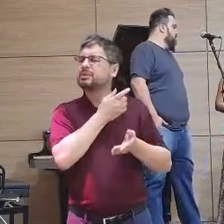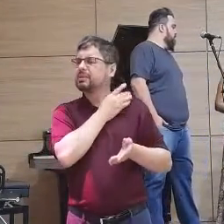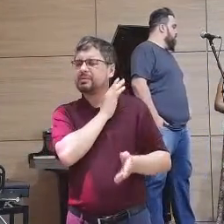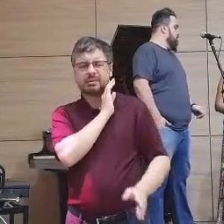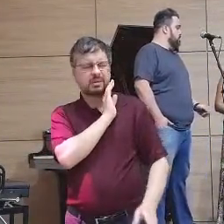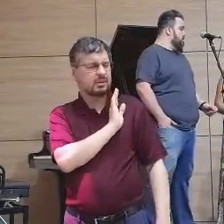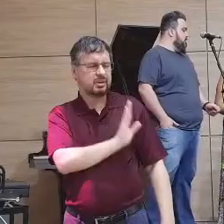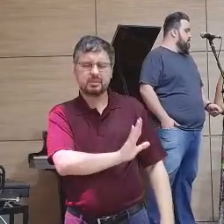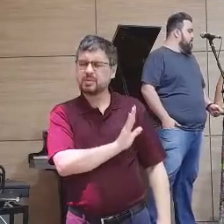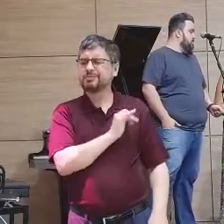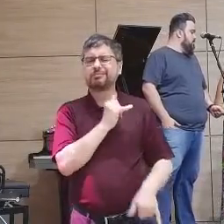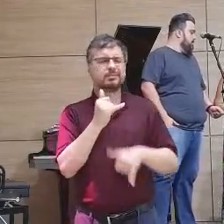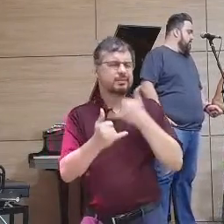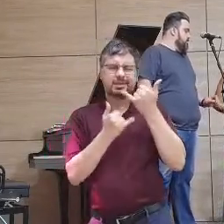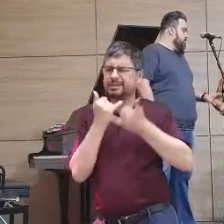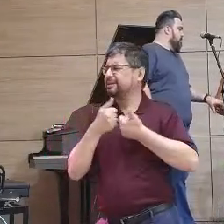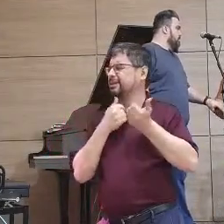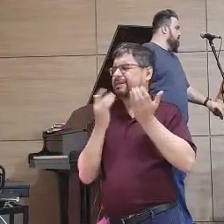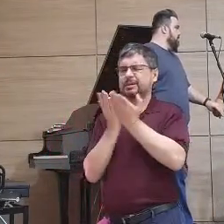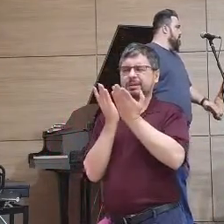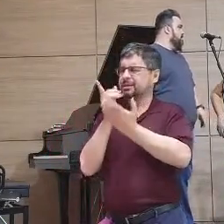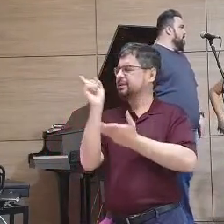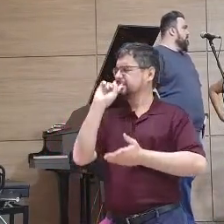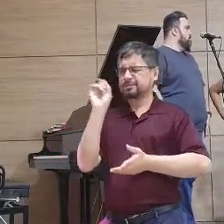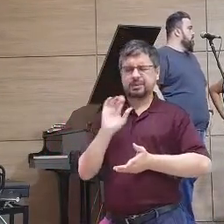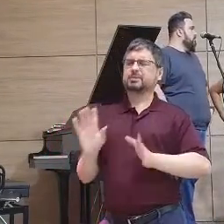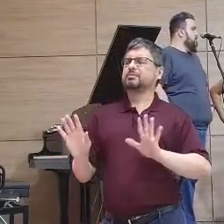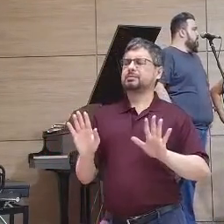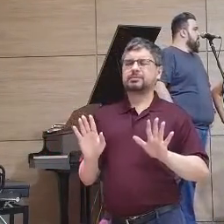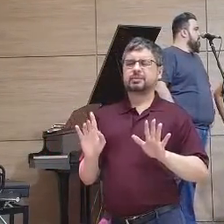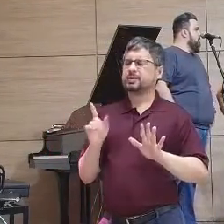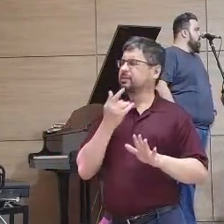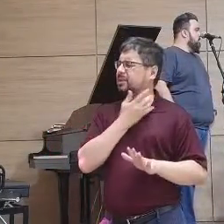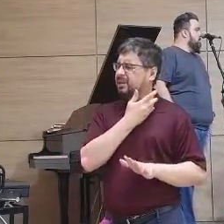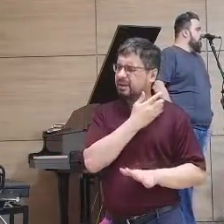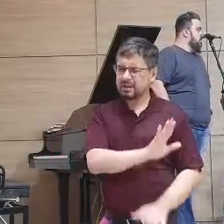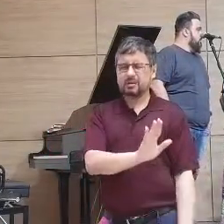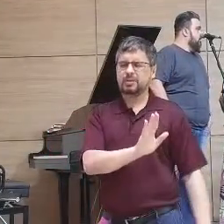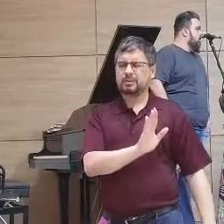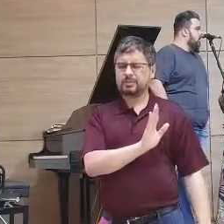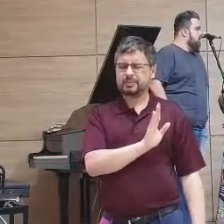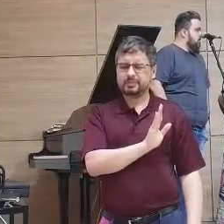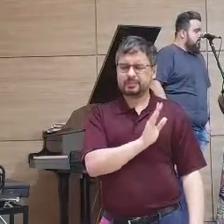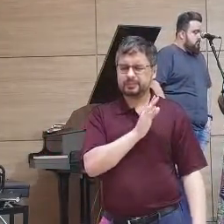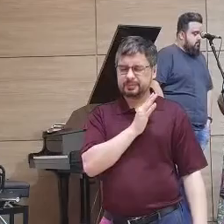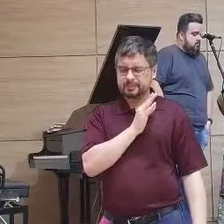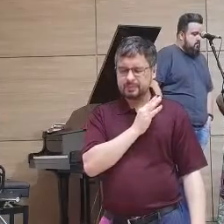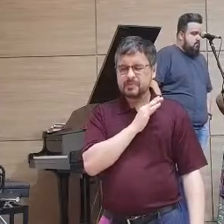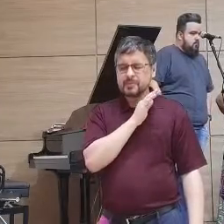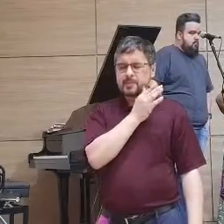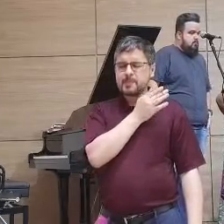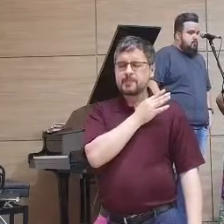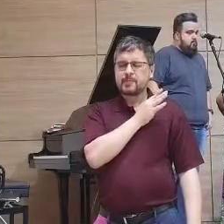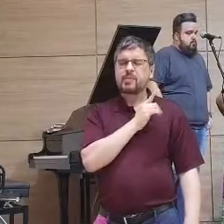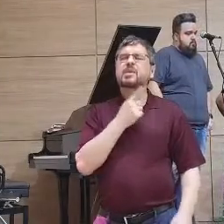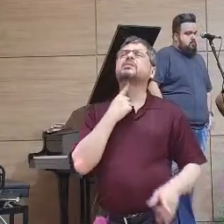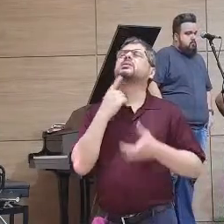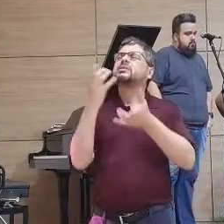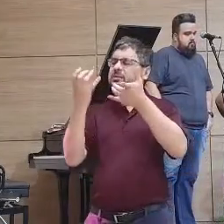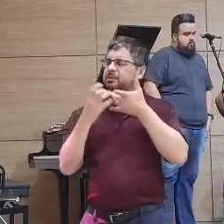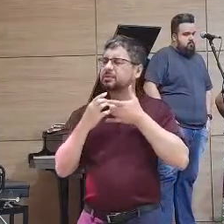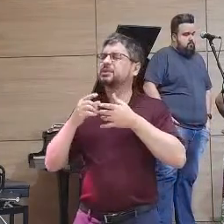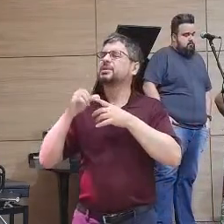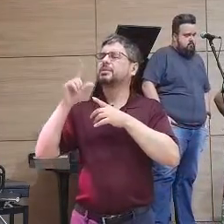mais brincar de ser cristãos não não nós queremos de fato ser